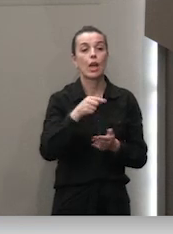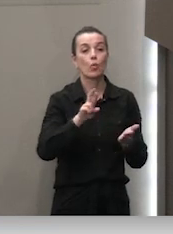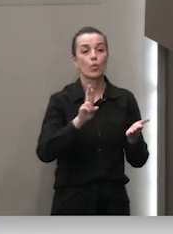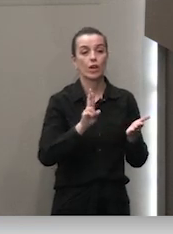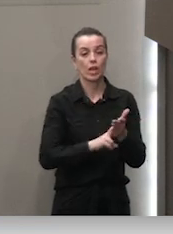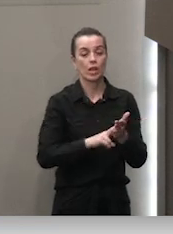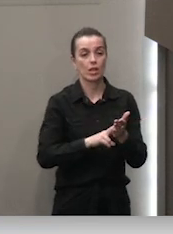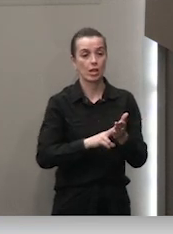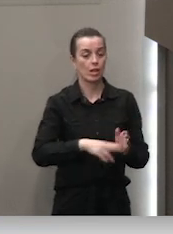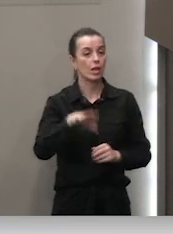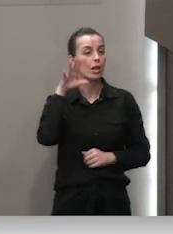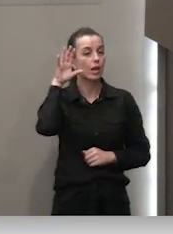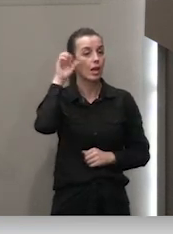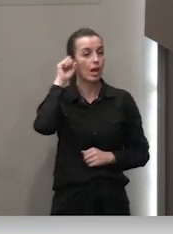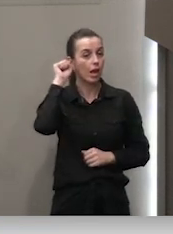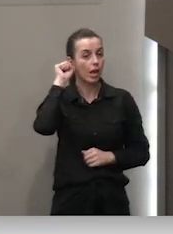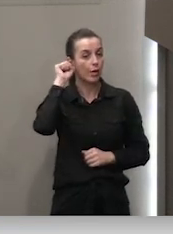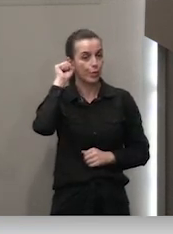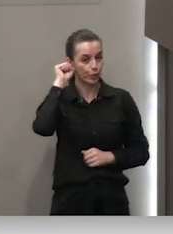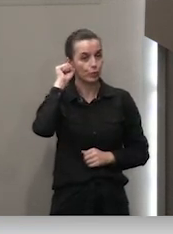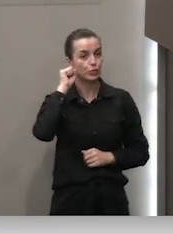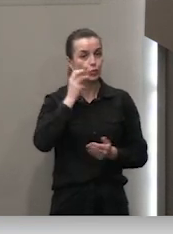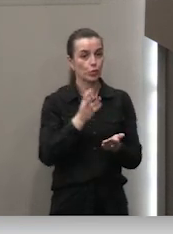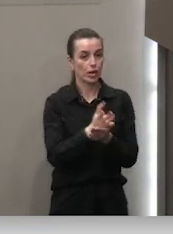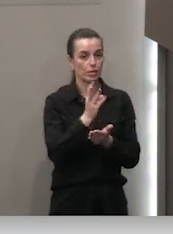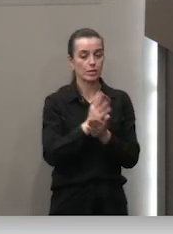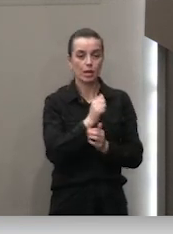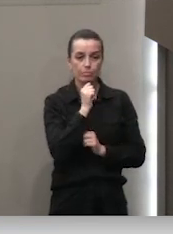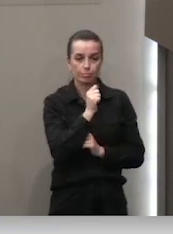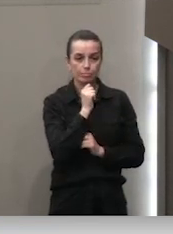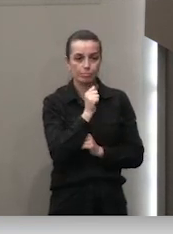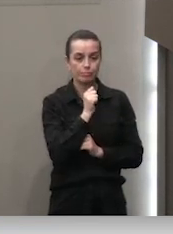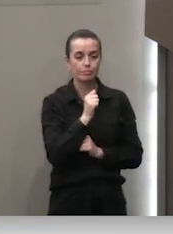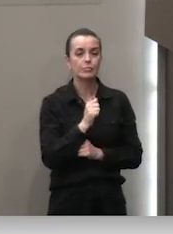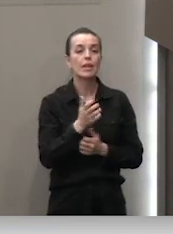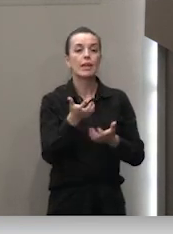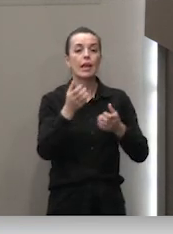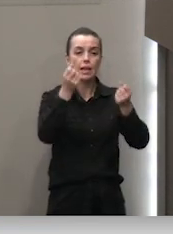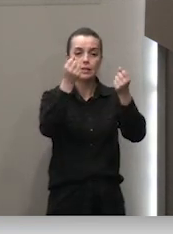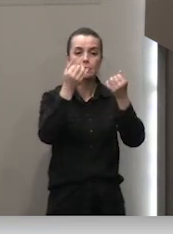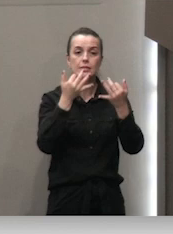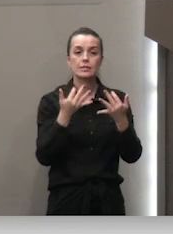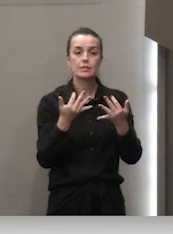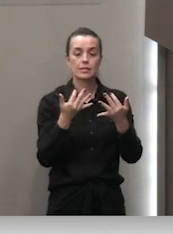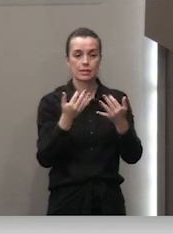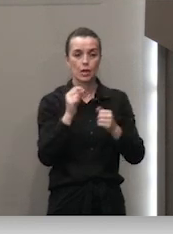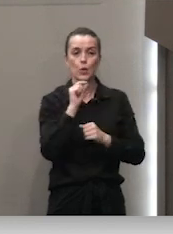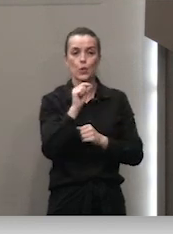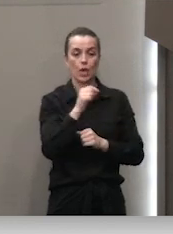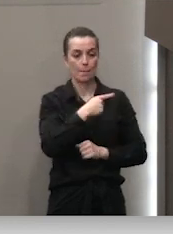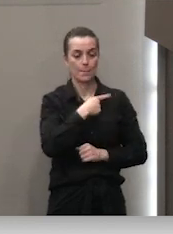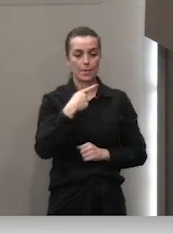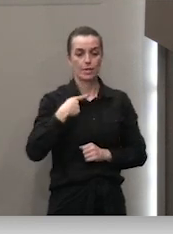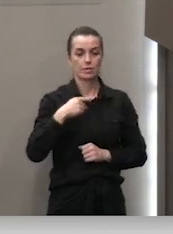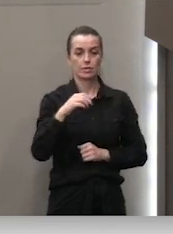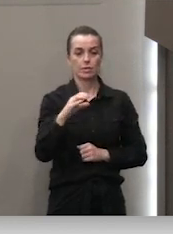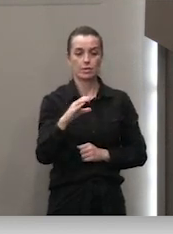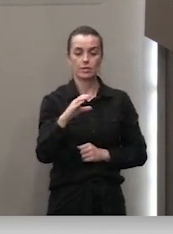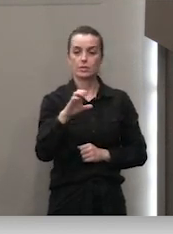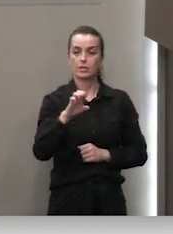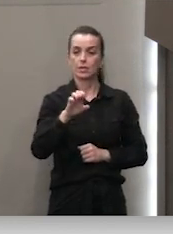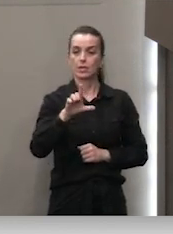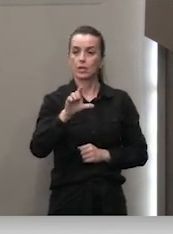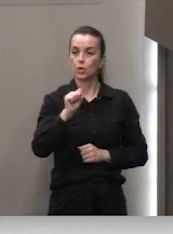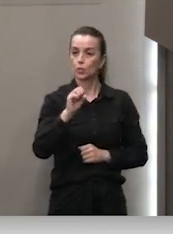na Câmara Municipal de Vereadores de Passo Fundo, quero trazer, assim, um esclarecimento sobre essa fala. Pastor Celso, do bairro Canaã, uma